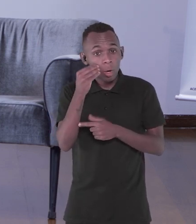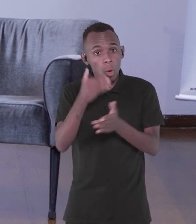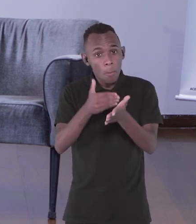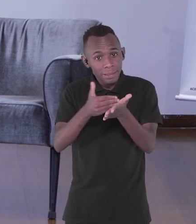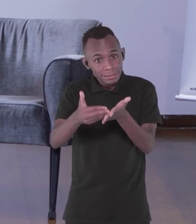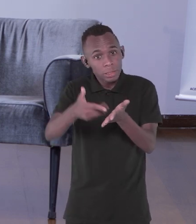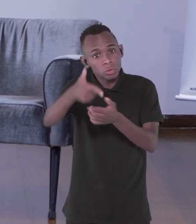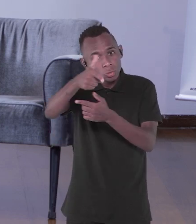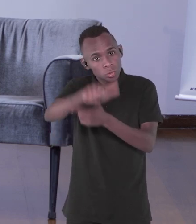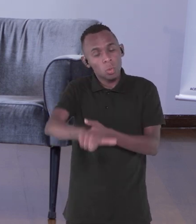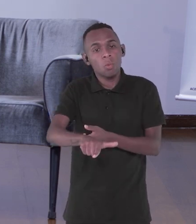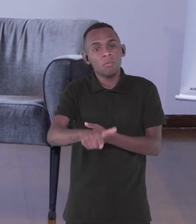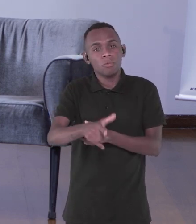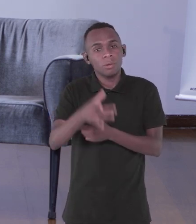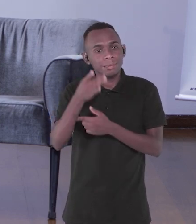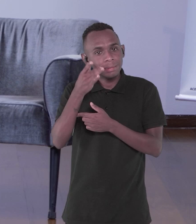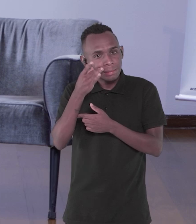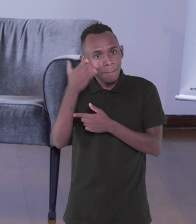retomar